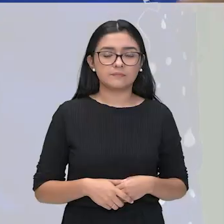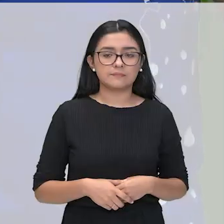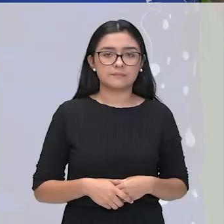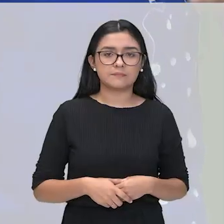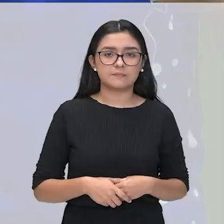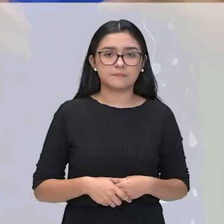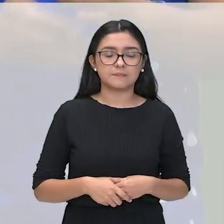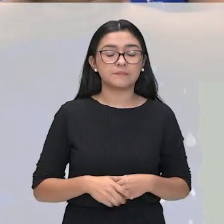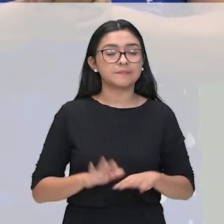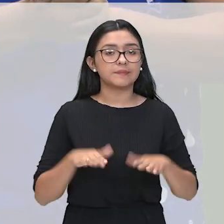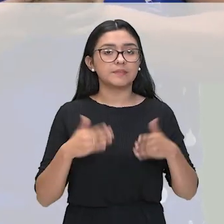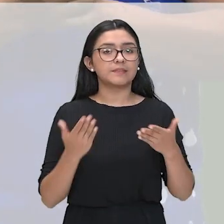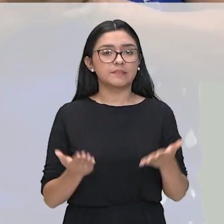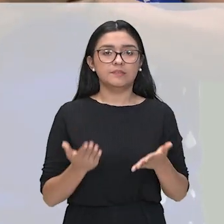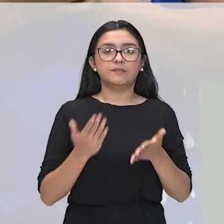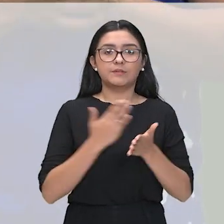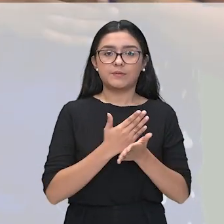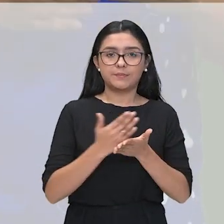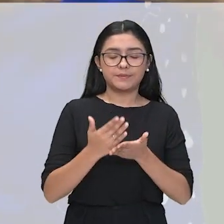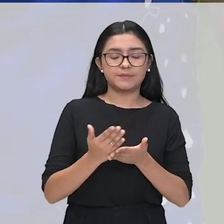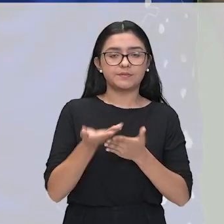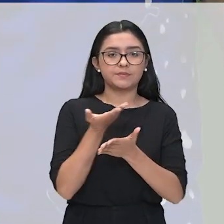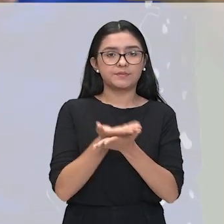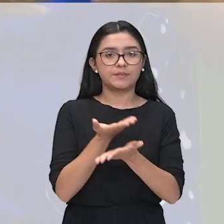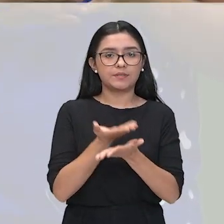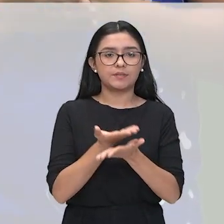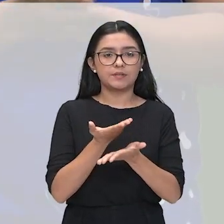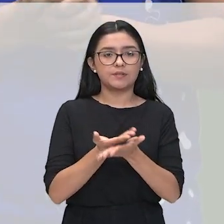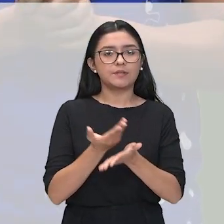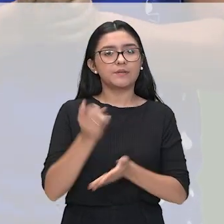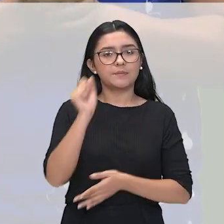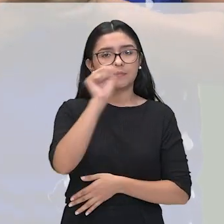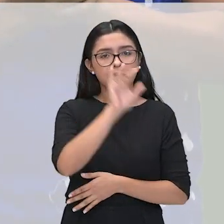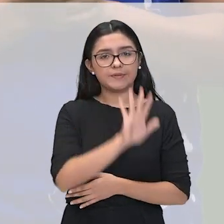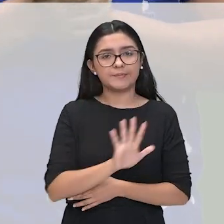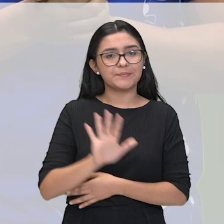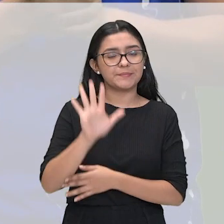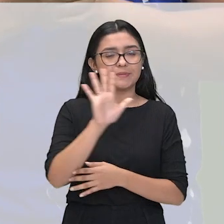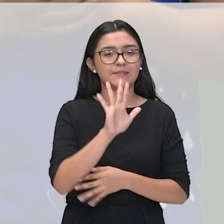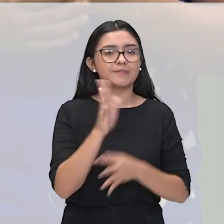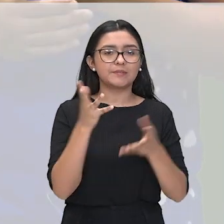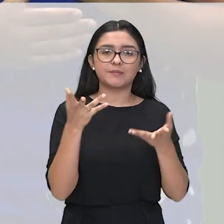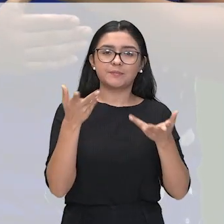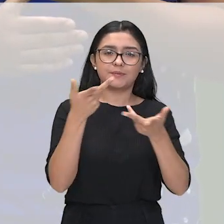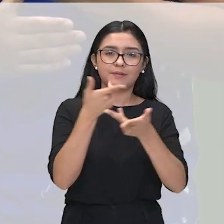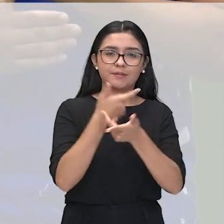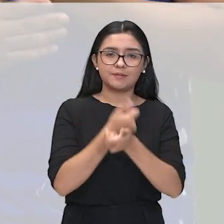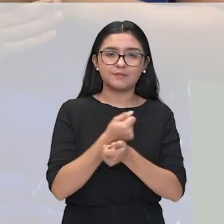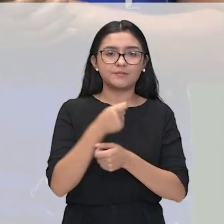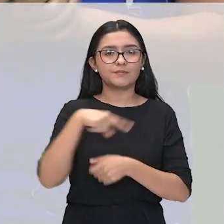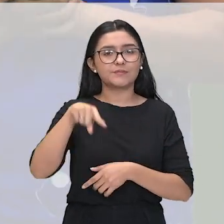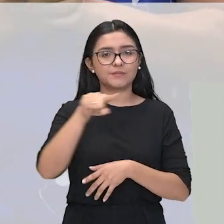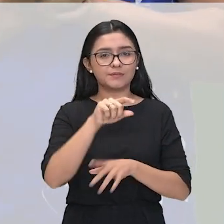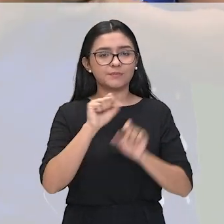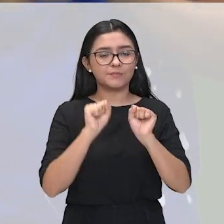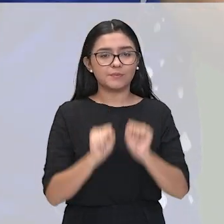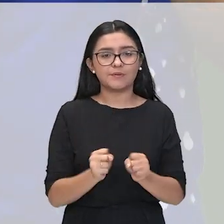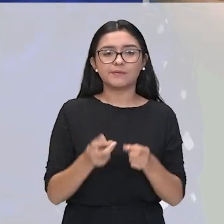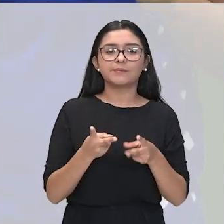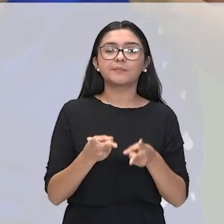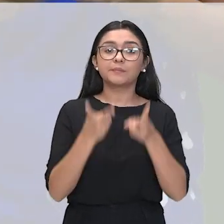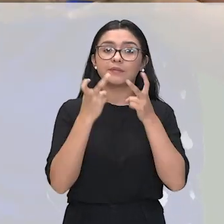E já começamos a nossa aula com uma imagem linda aqui que vocês podem verificar aqui ao meu lado, a imagem